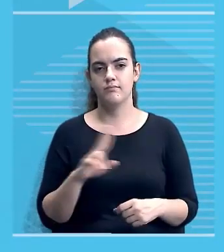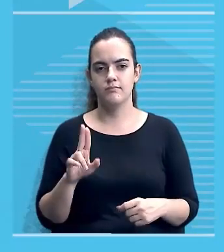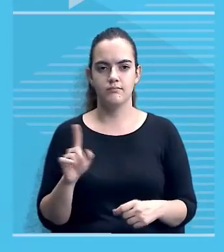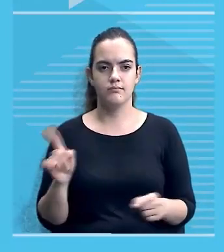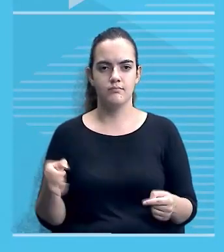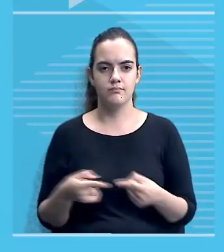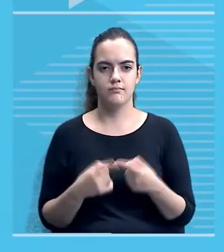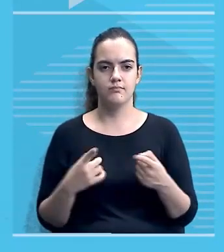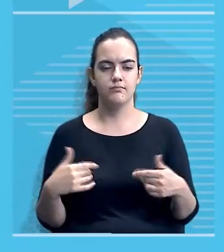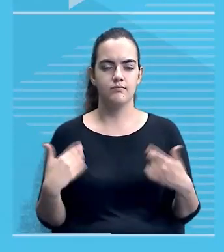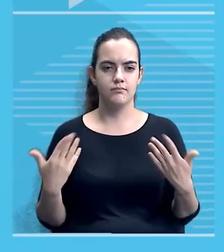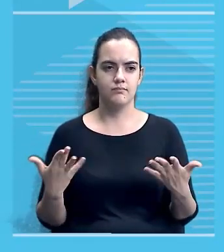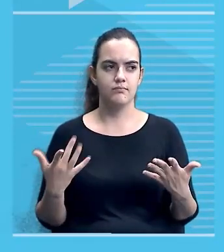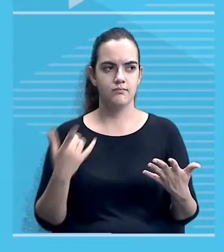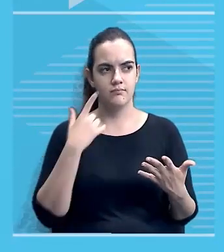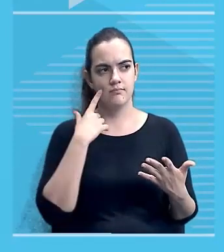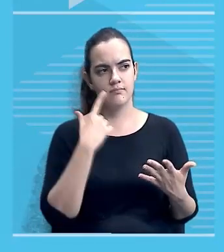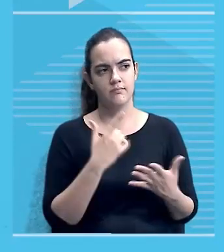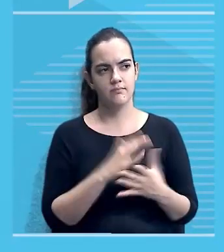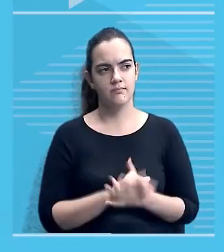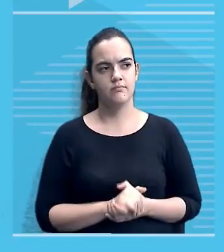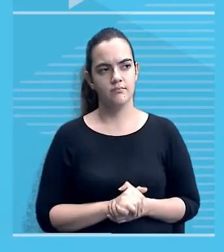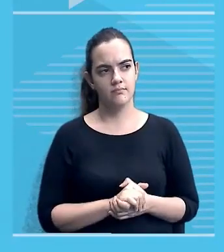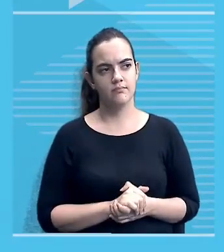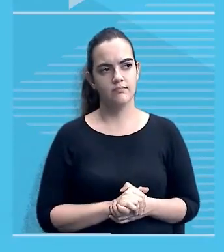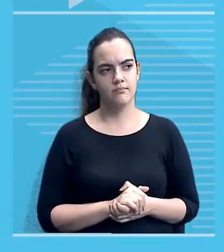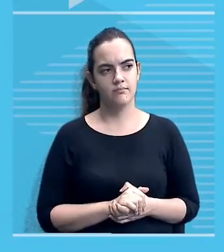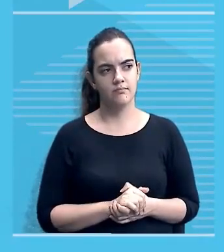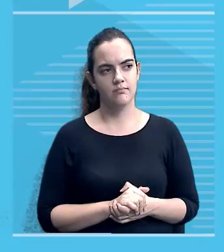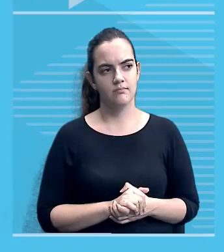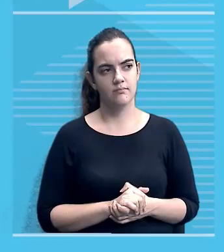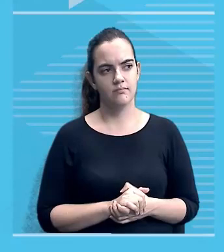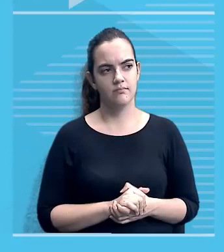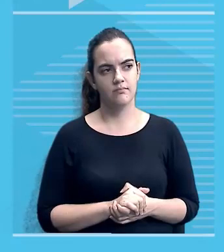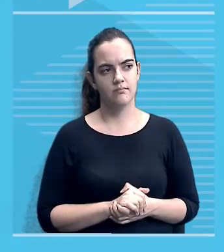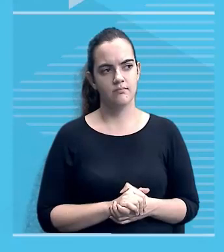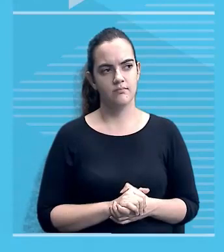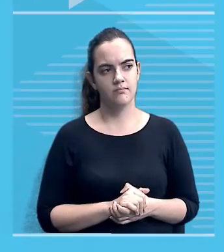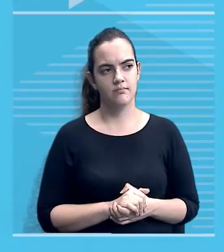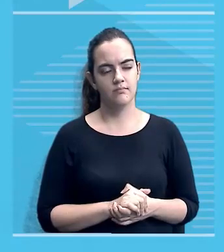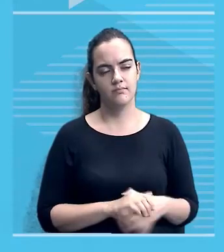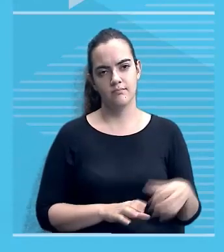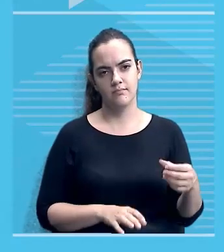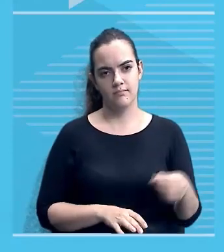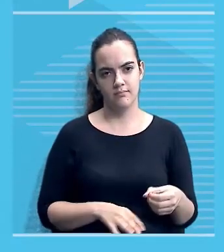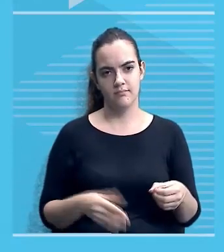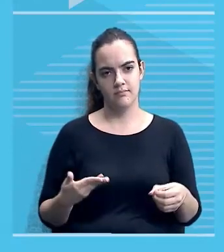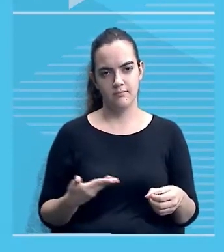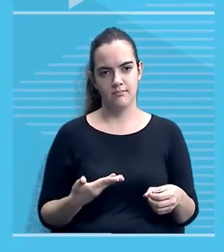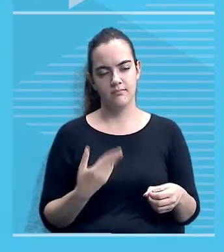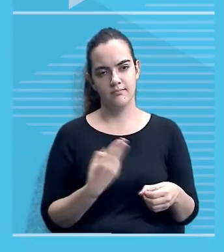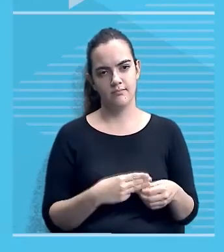Vamos colocar fazer aqui um desenho olha só aqui tem uma cidade a